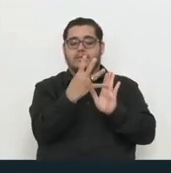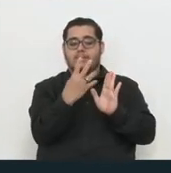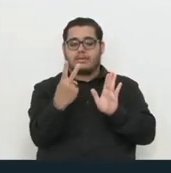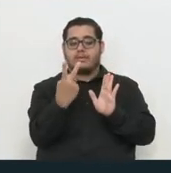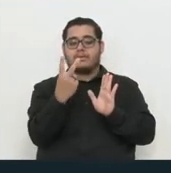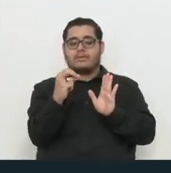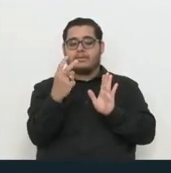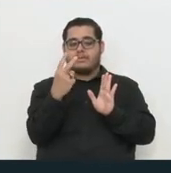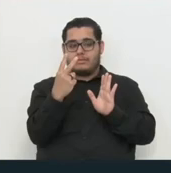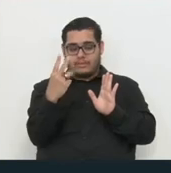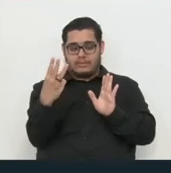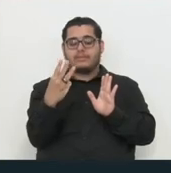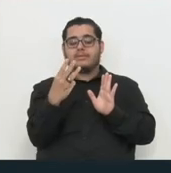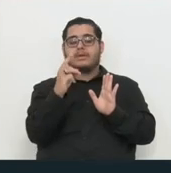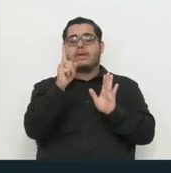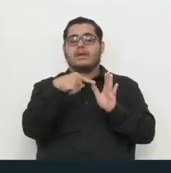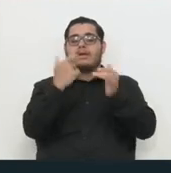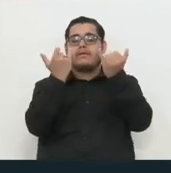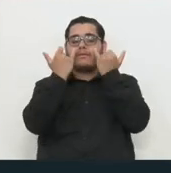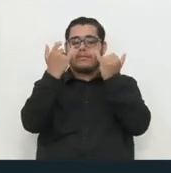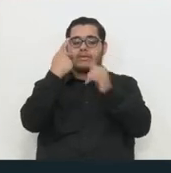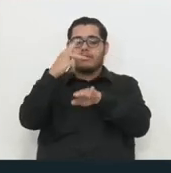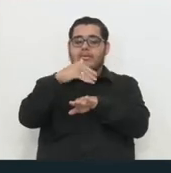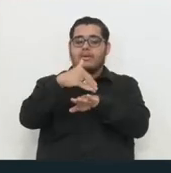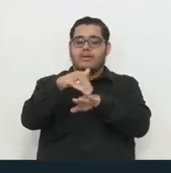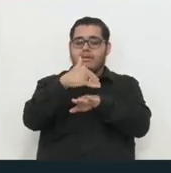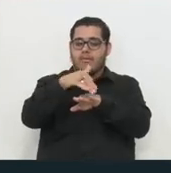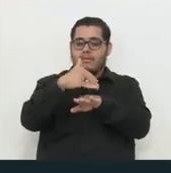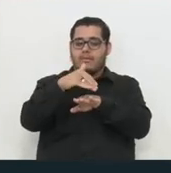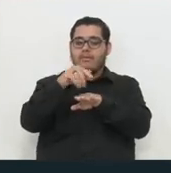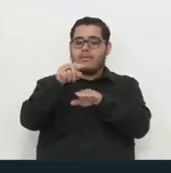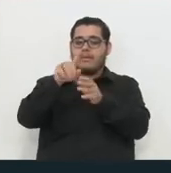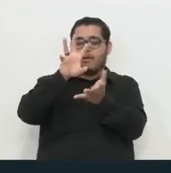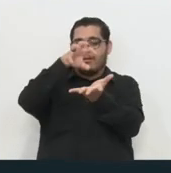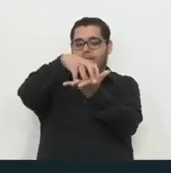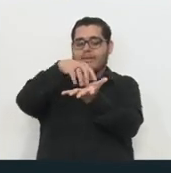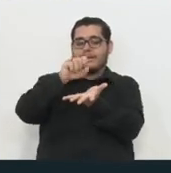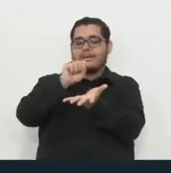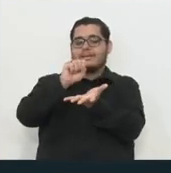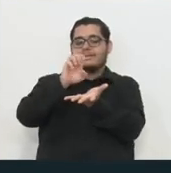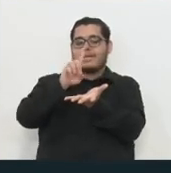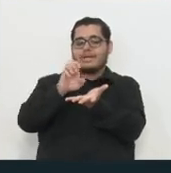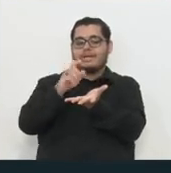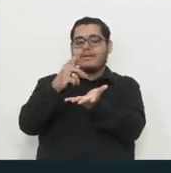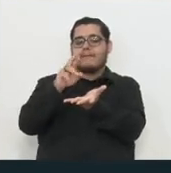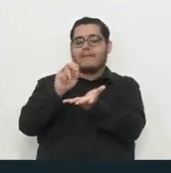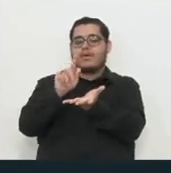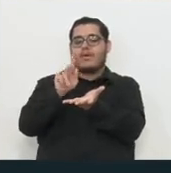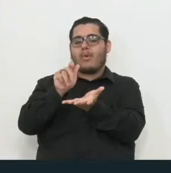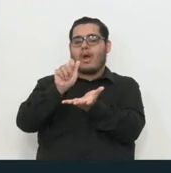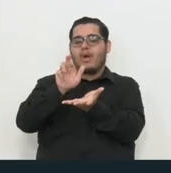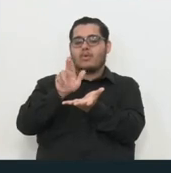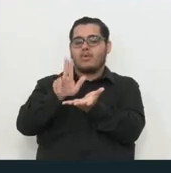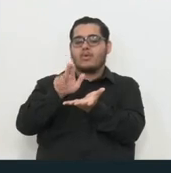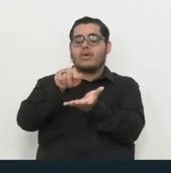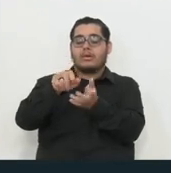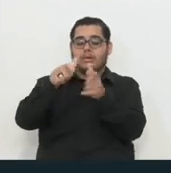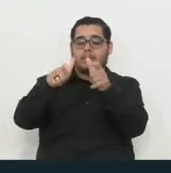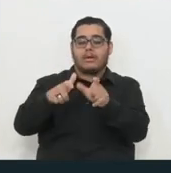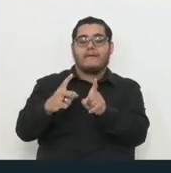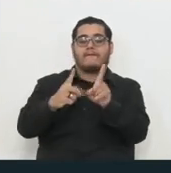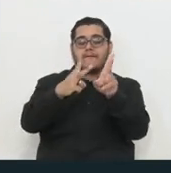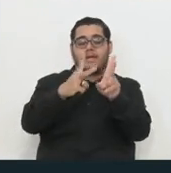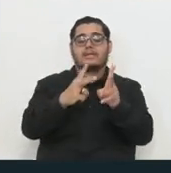da área pública da Rua Arminda de Lima onde funcionava a sede da autoriadora em discussão encerrado a discussão em votação os